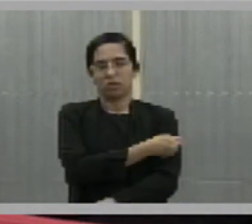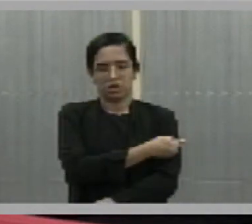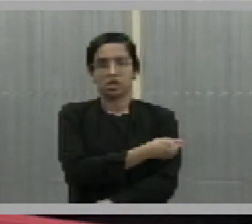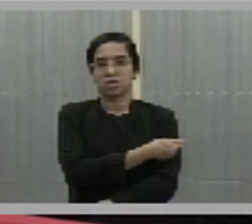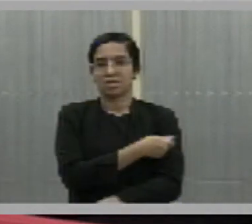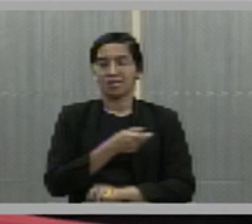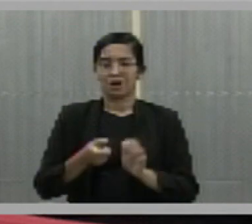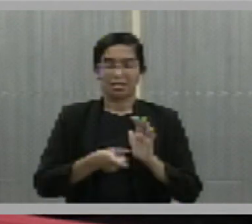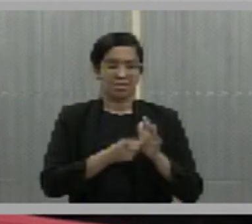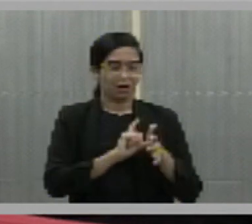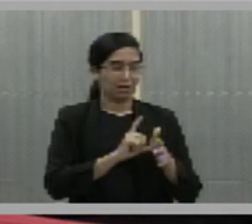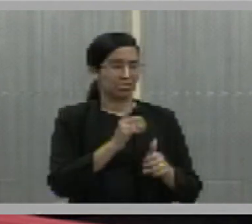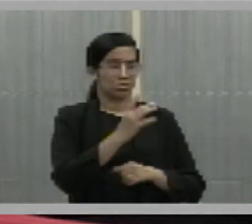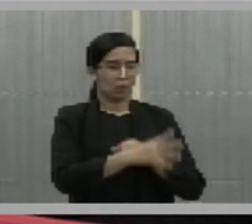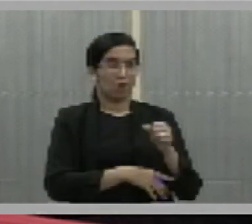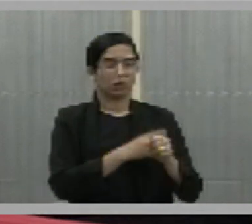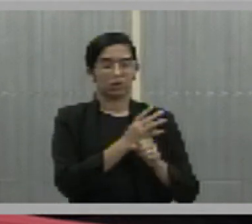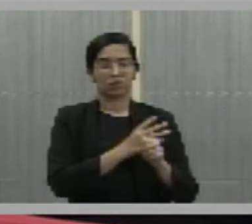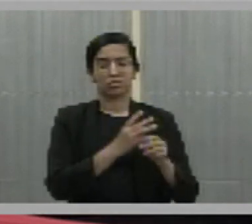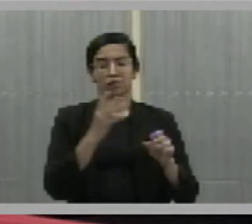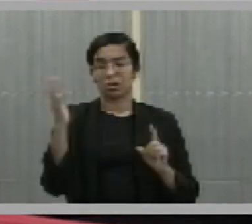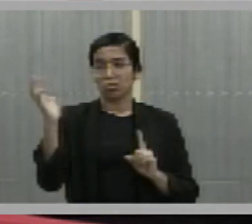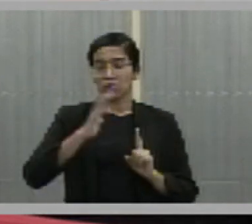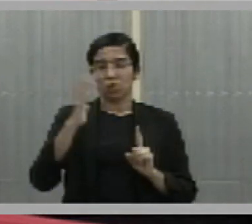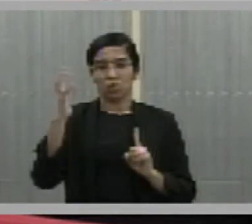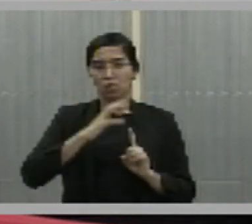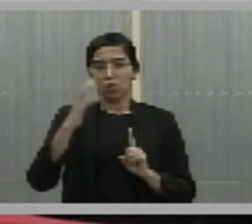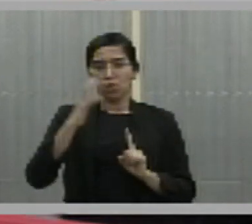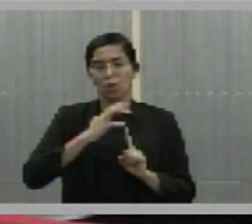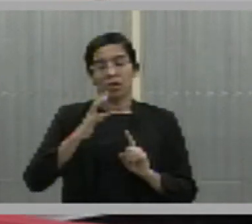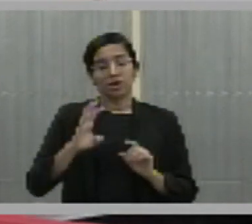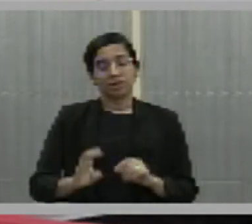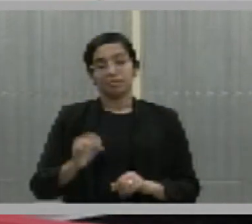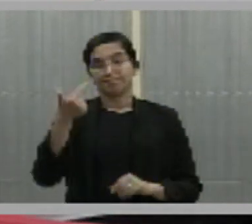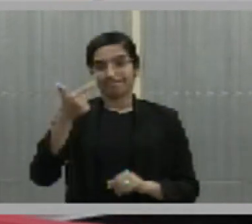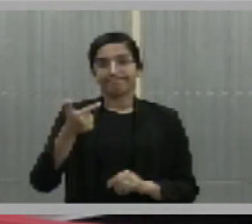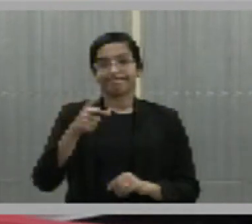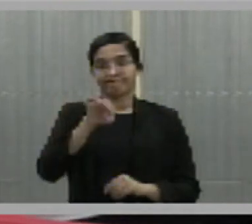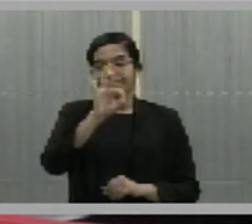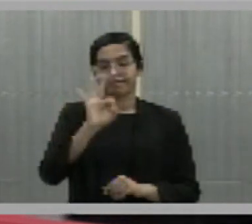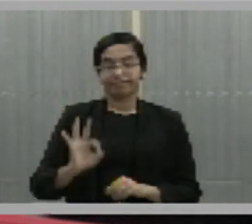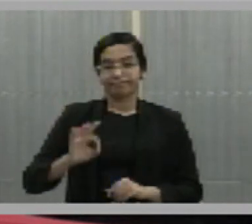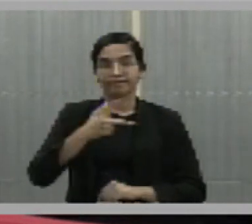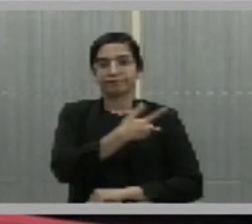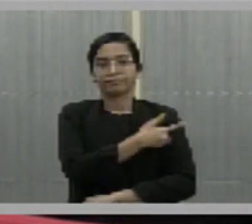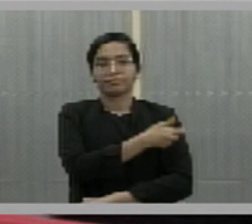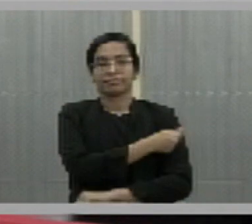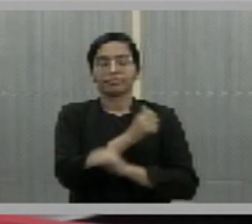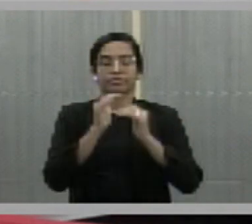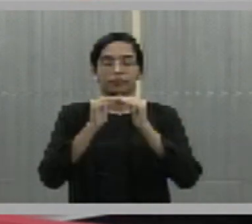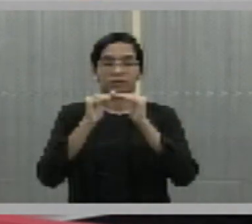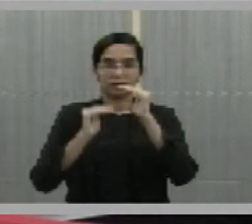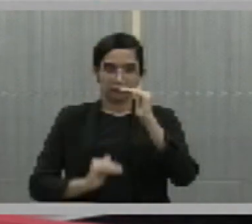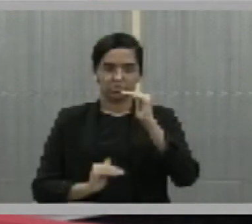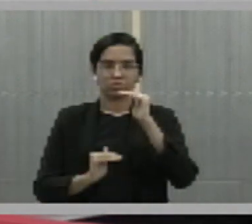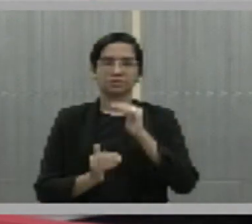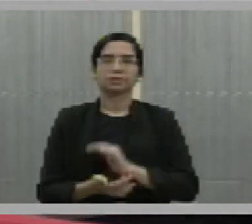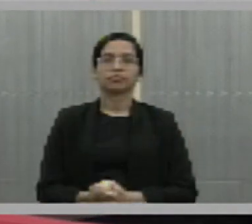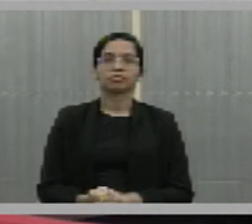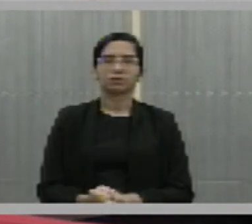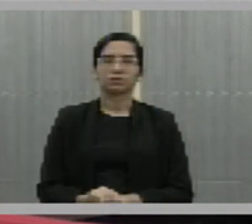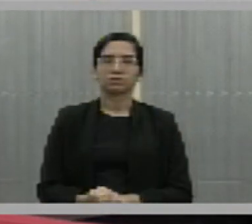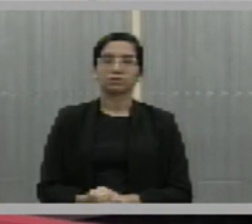muito atacado nos últimos 4 anos e contribuiu para que os índices de vacinação viessem a cair. Então, eu queria